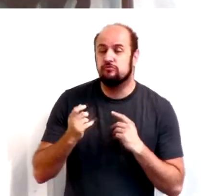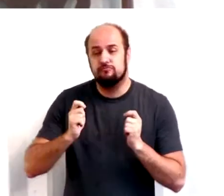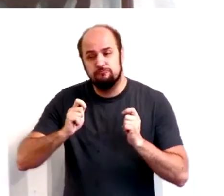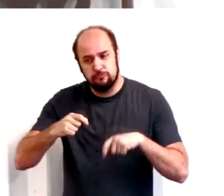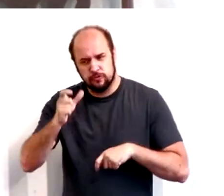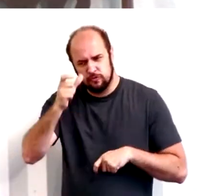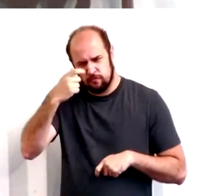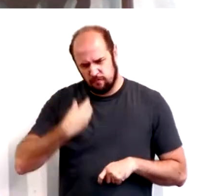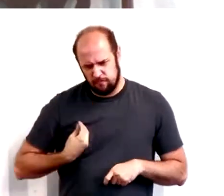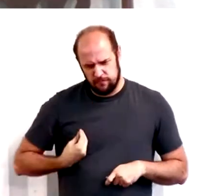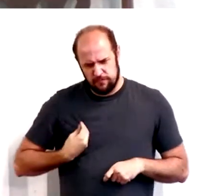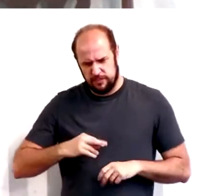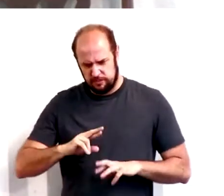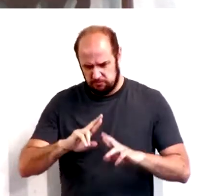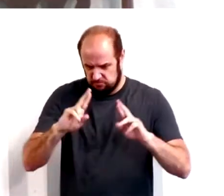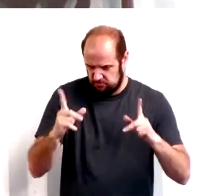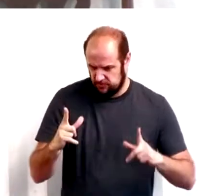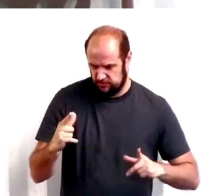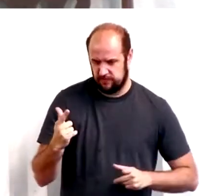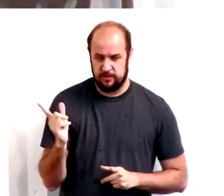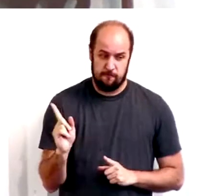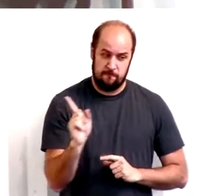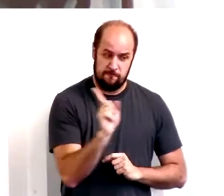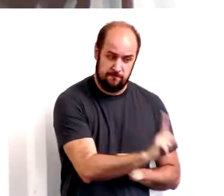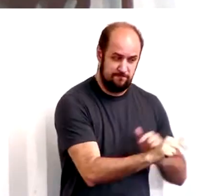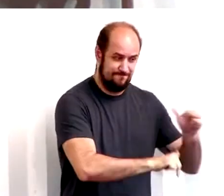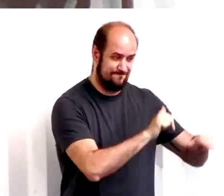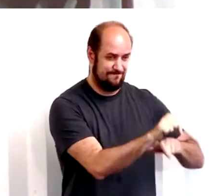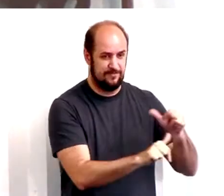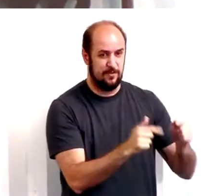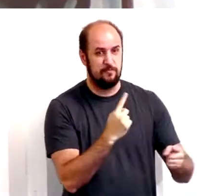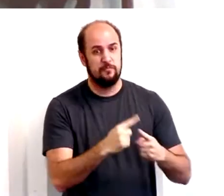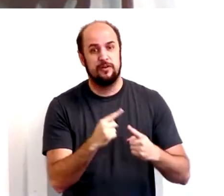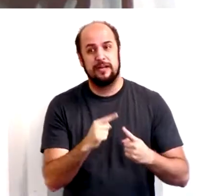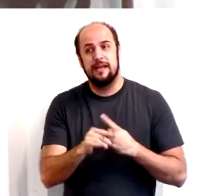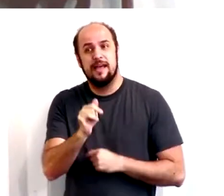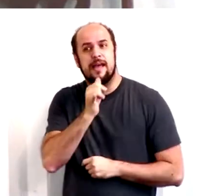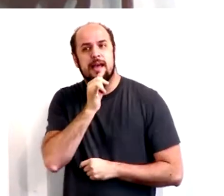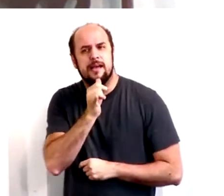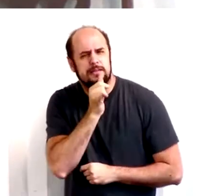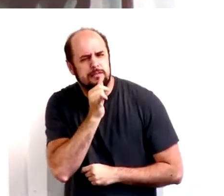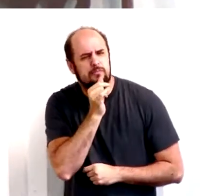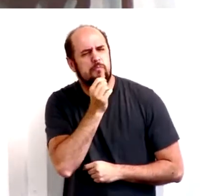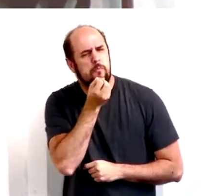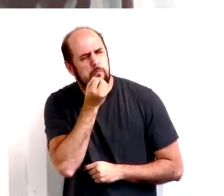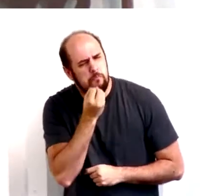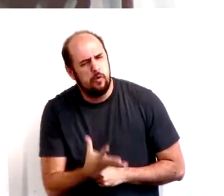ser diferente, fazer diferença, porque ele tinha um modelo muito